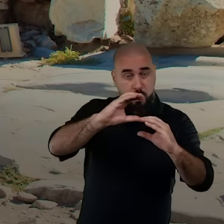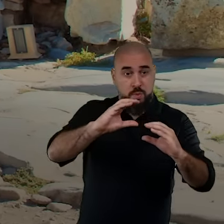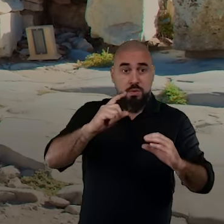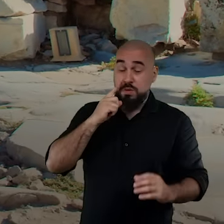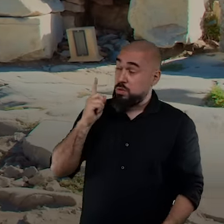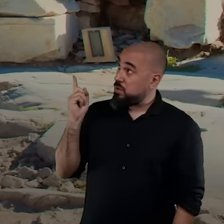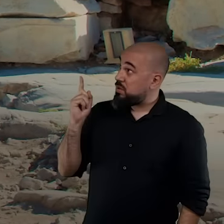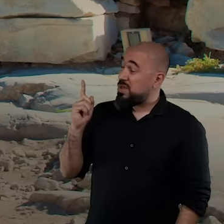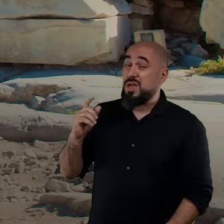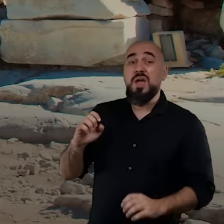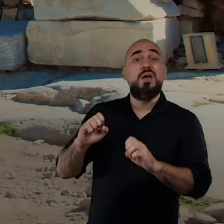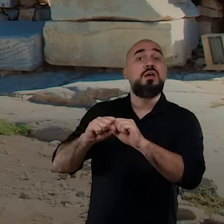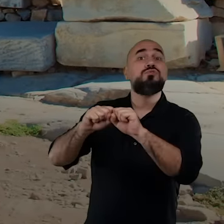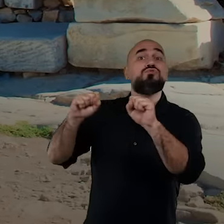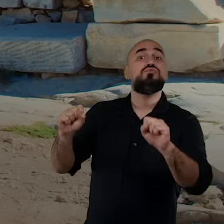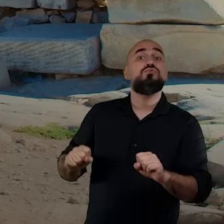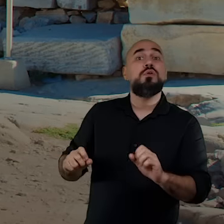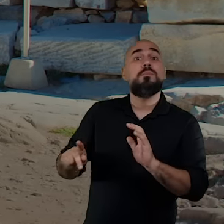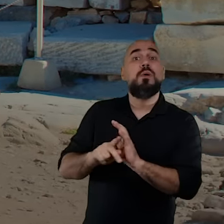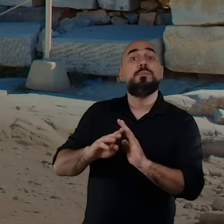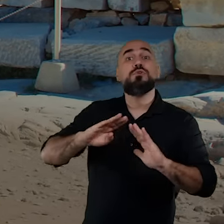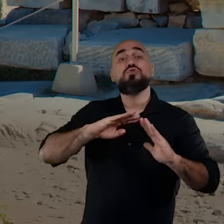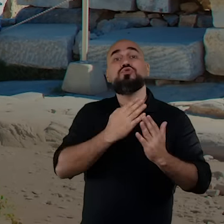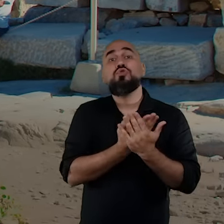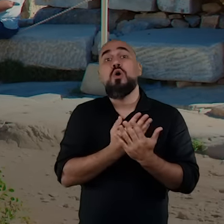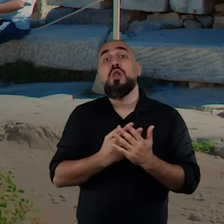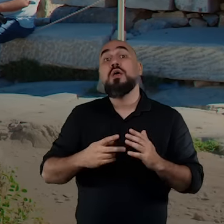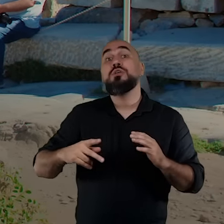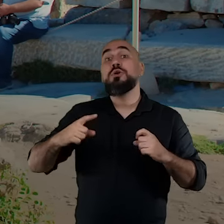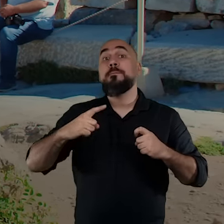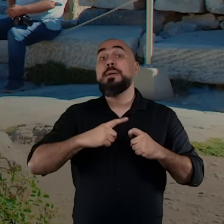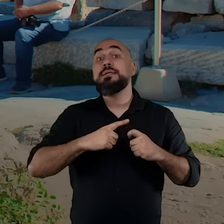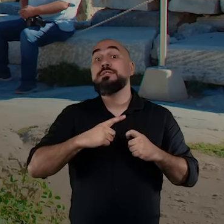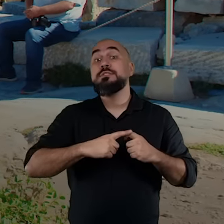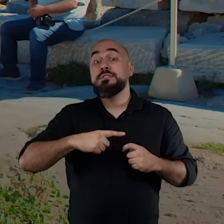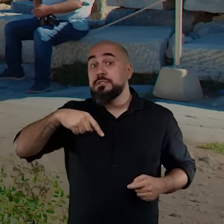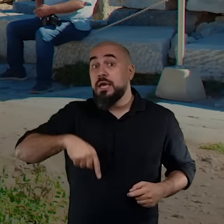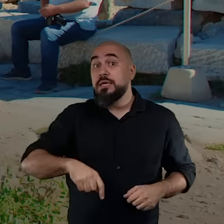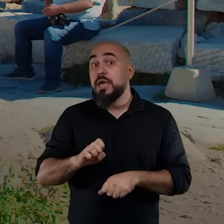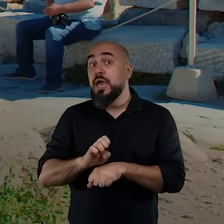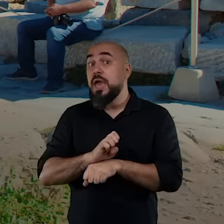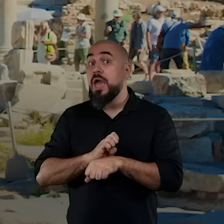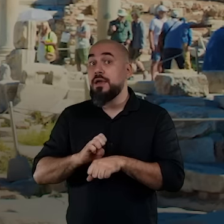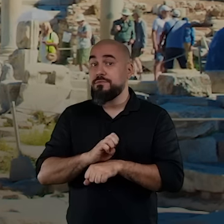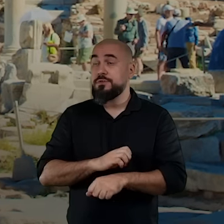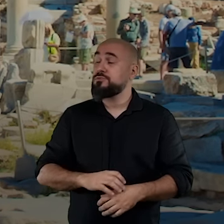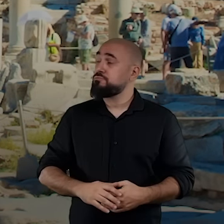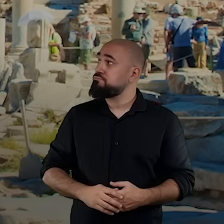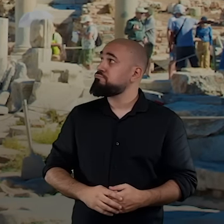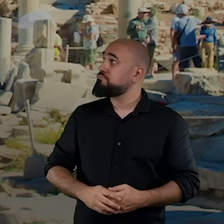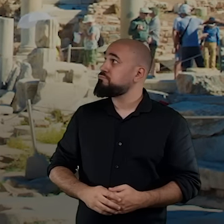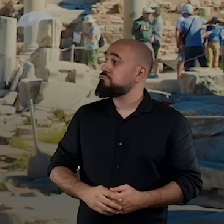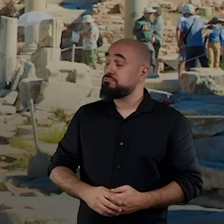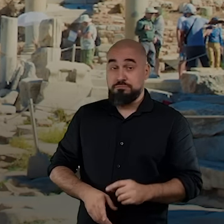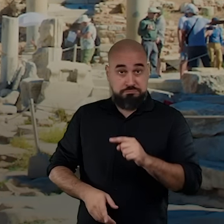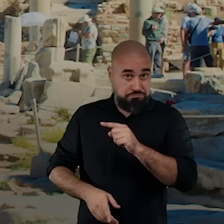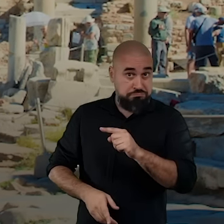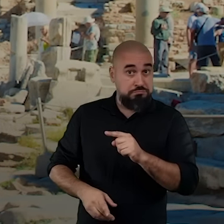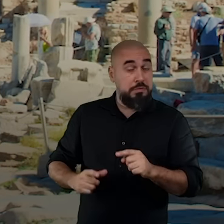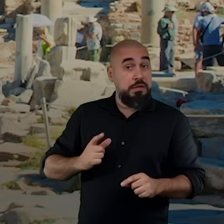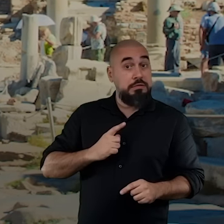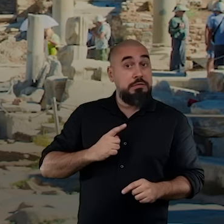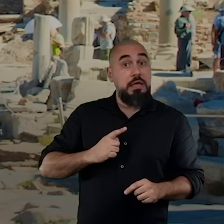faziam parte da estrutura da antiga escola de medicina da cidade de Éfeso. Aqui nós temos, evidentemente,